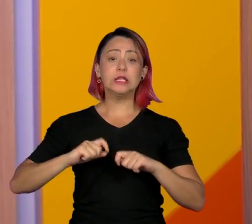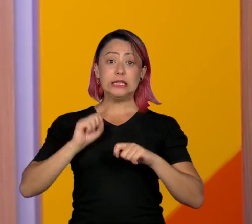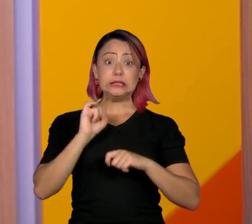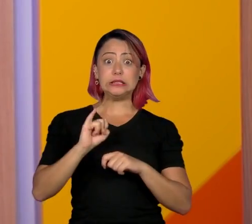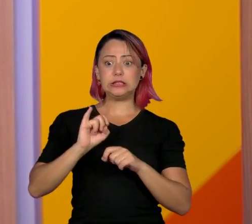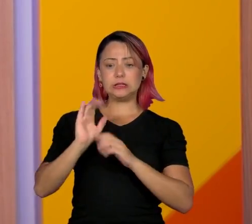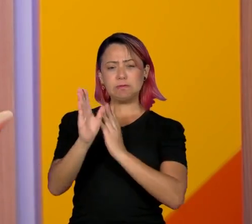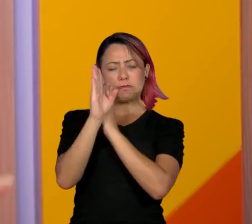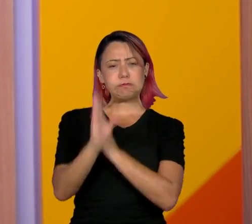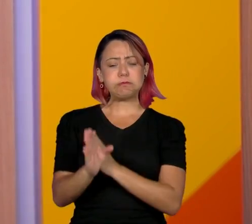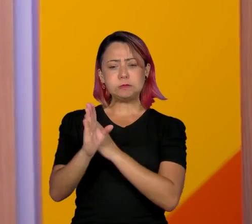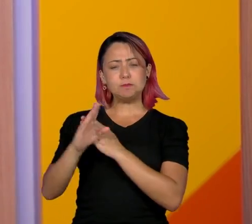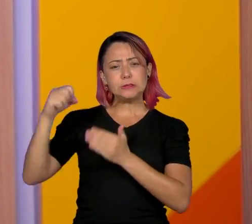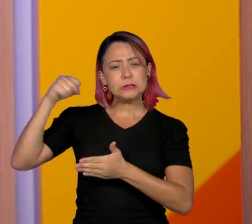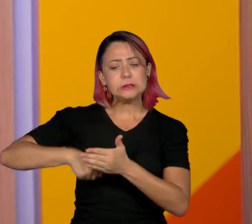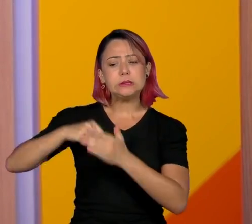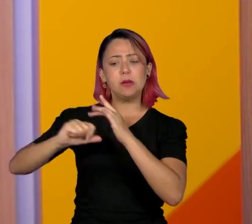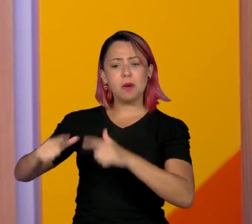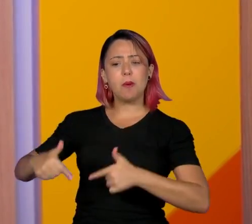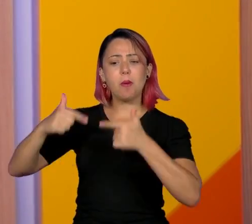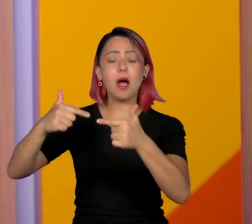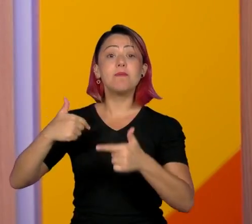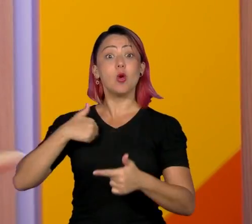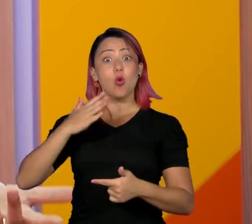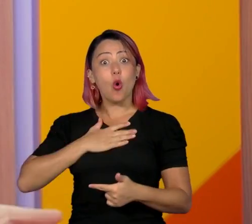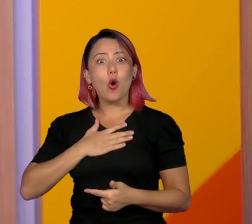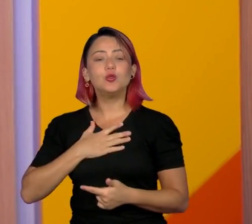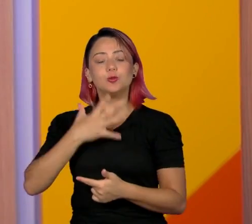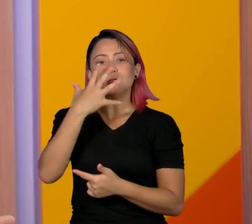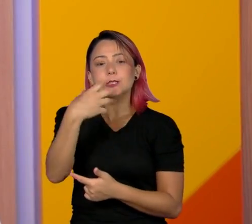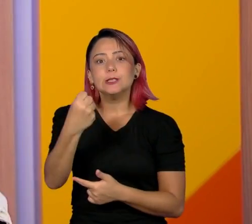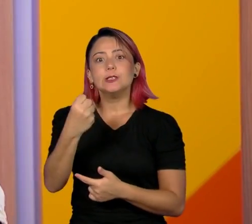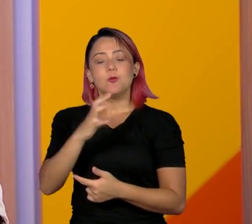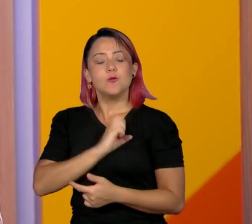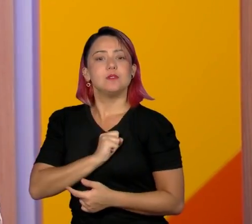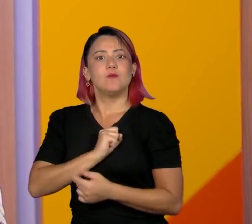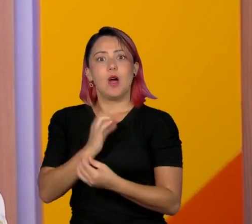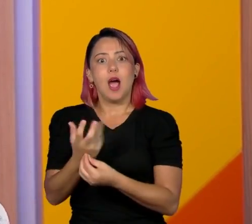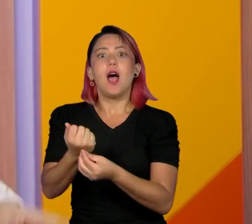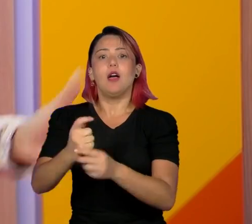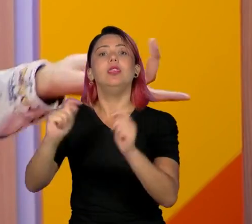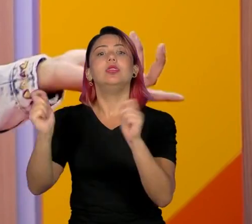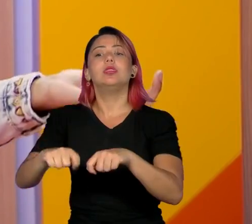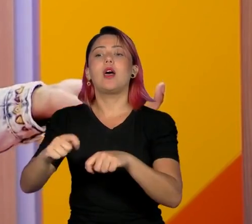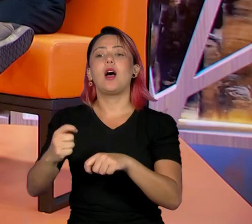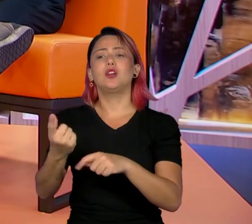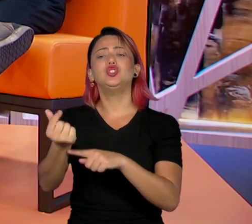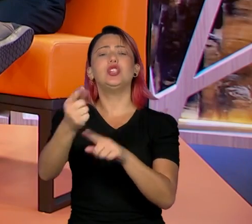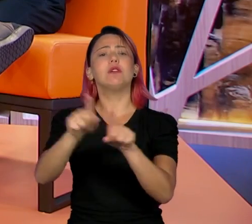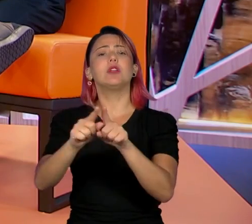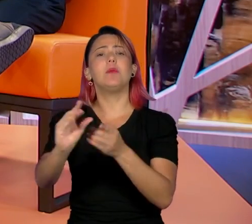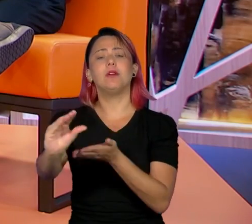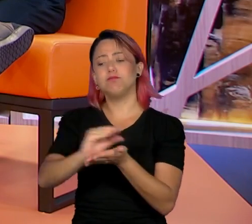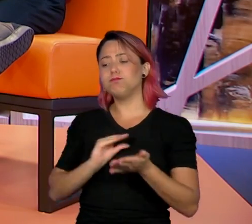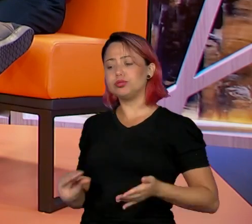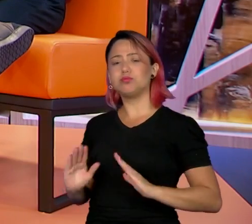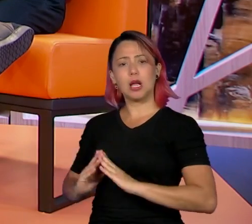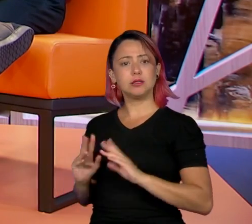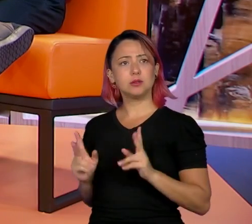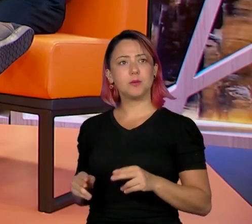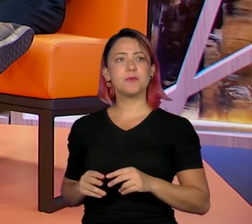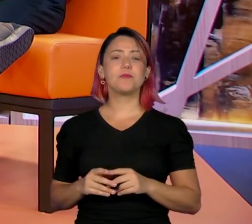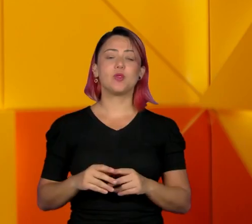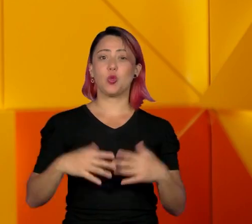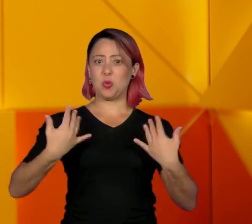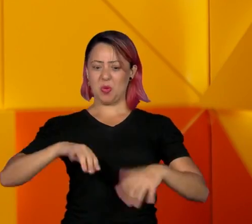retornos se eu fizesse coisas com quem eu lidasse bem, assim. Então, é engraçado de